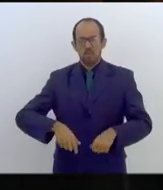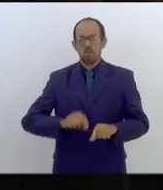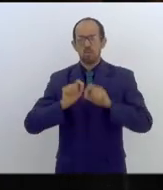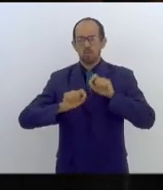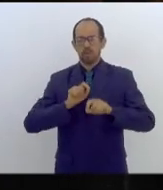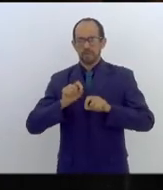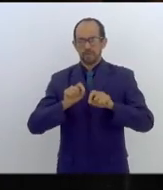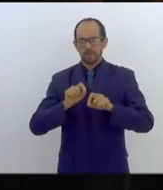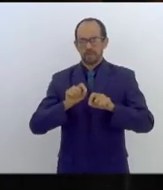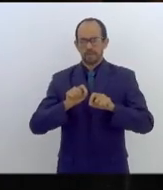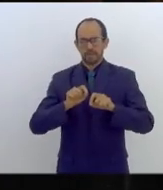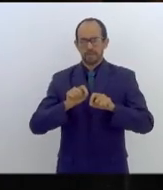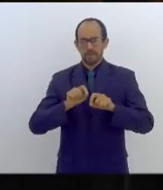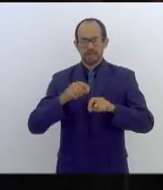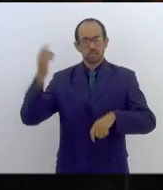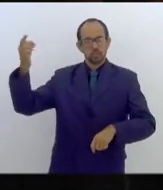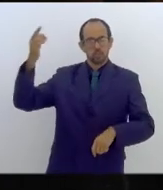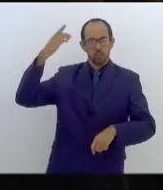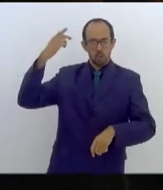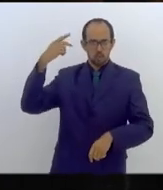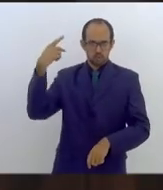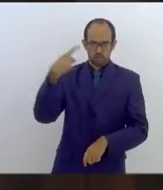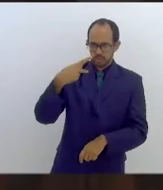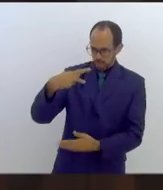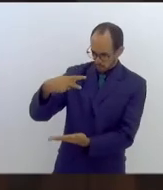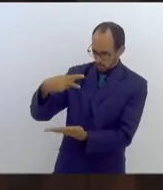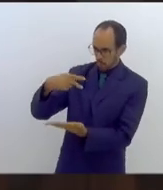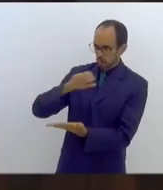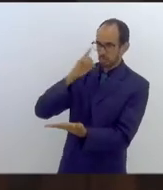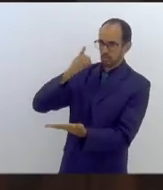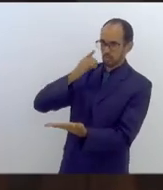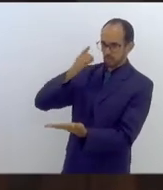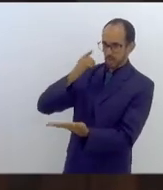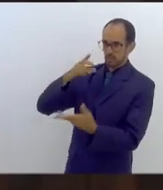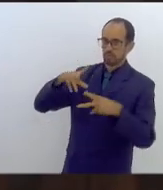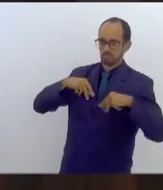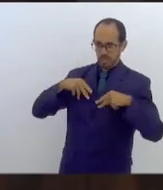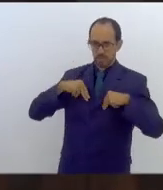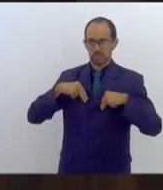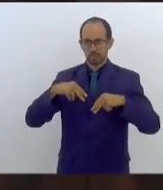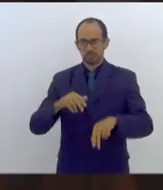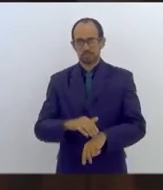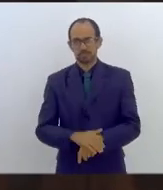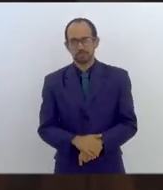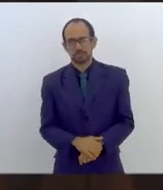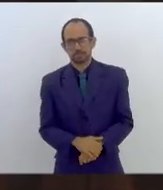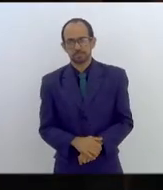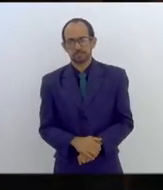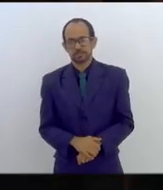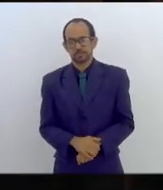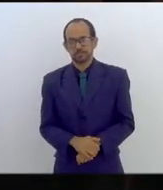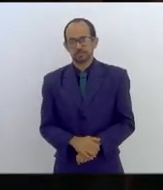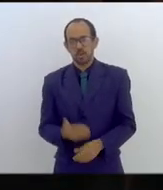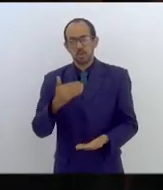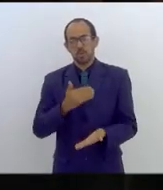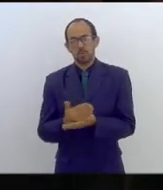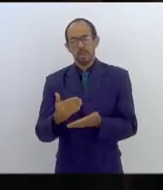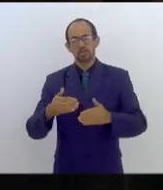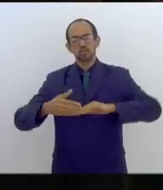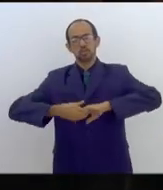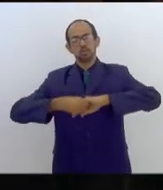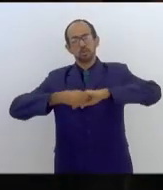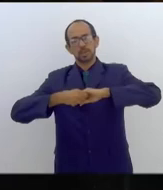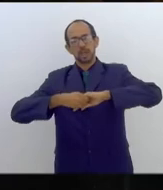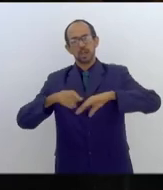que não vai dizer que a sua função Esse é o dom Deputado isso é um dom que só tem que merece e eu começo aqui saldando